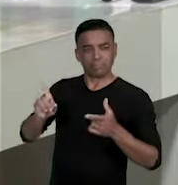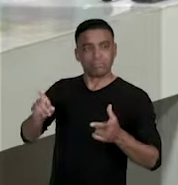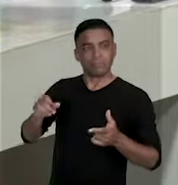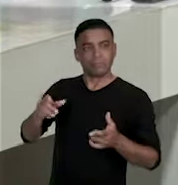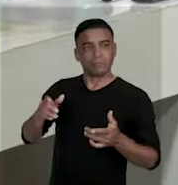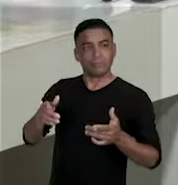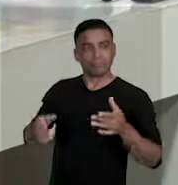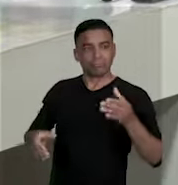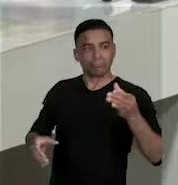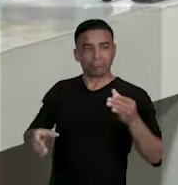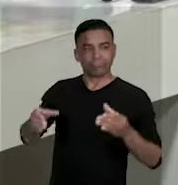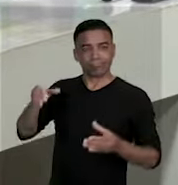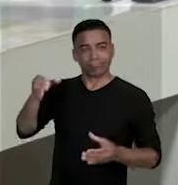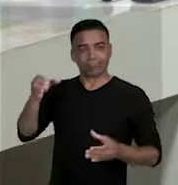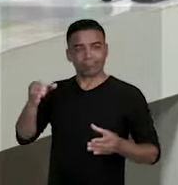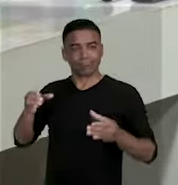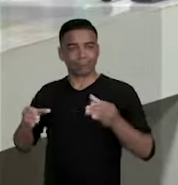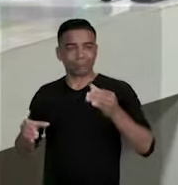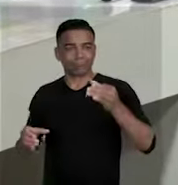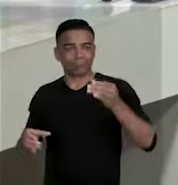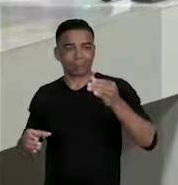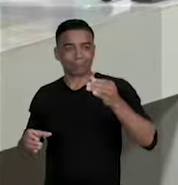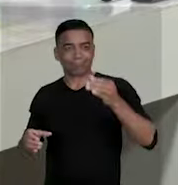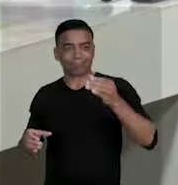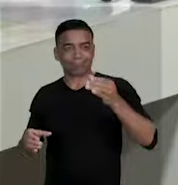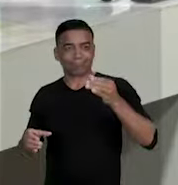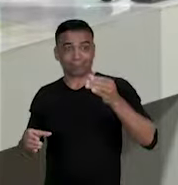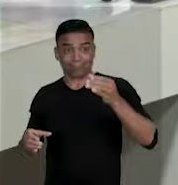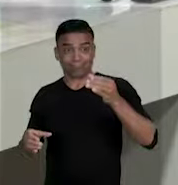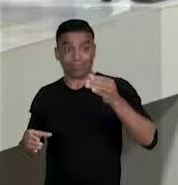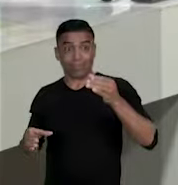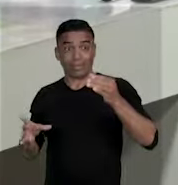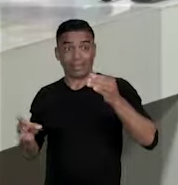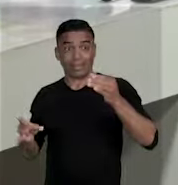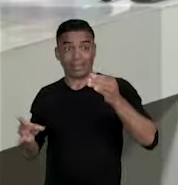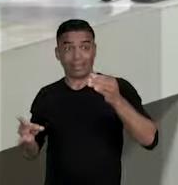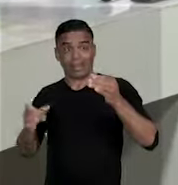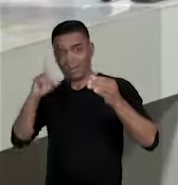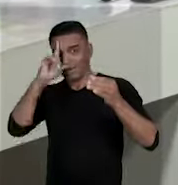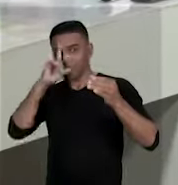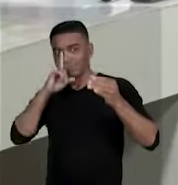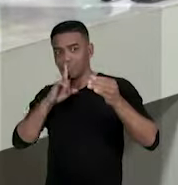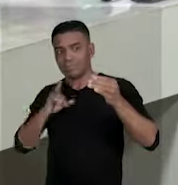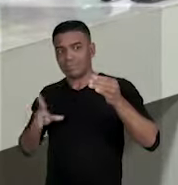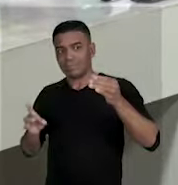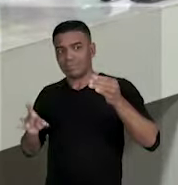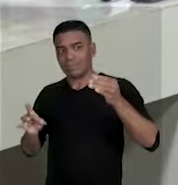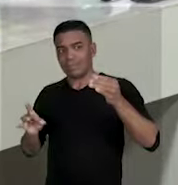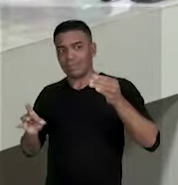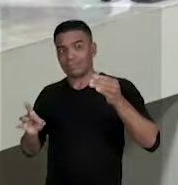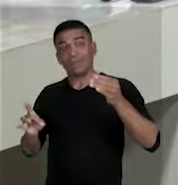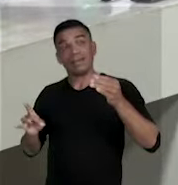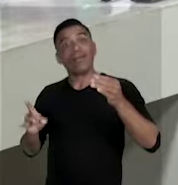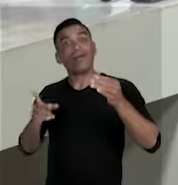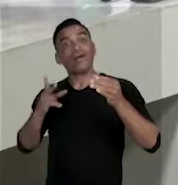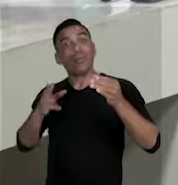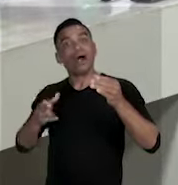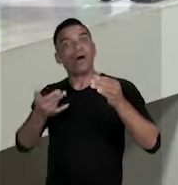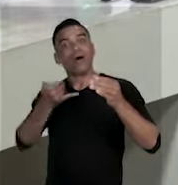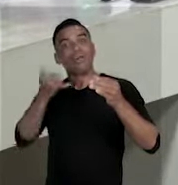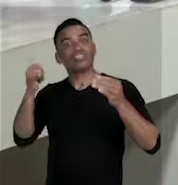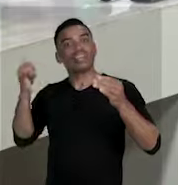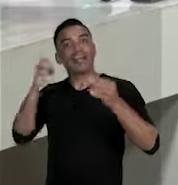pode ir alternando e olha só, o que está passando esse líquido amarelo aqui, no caso, vai ser